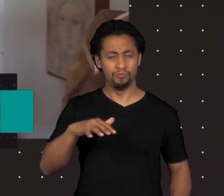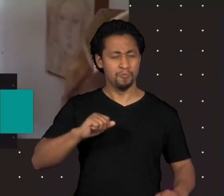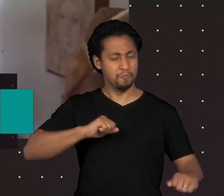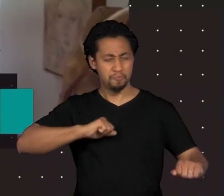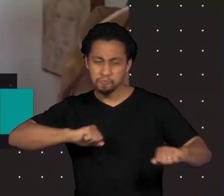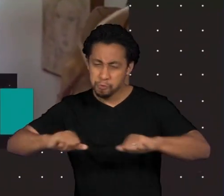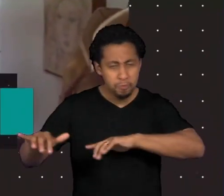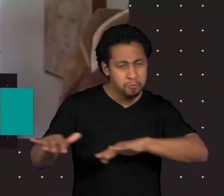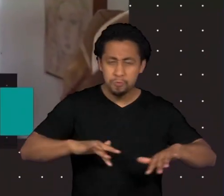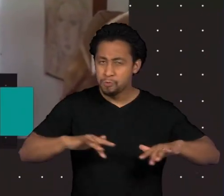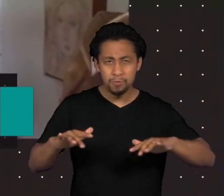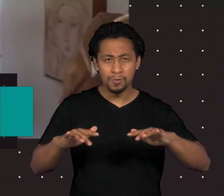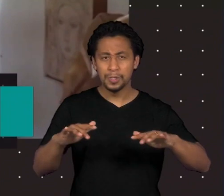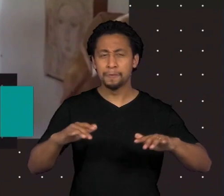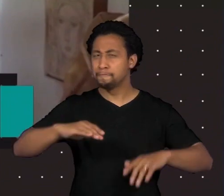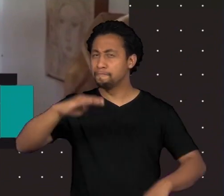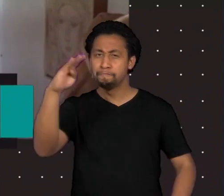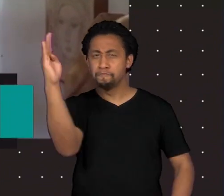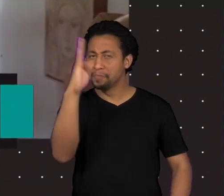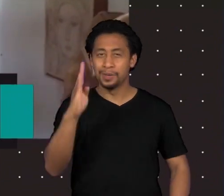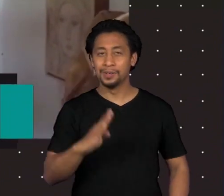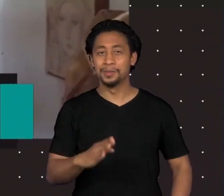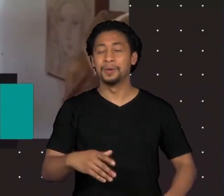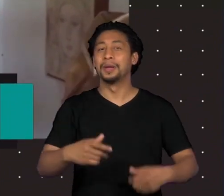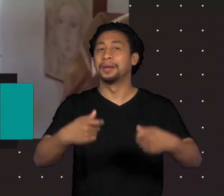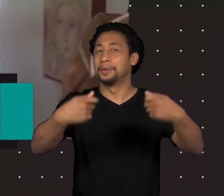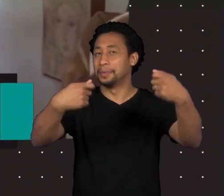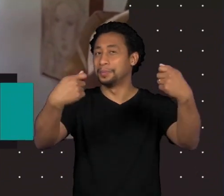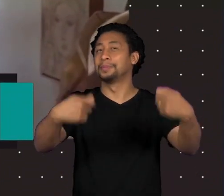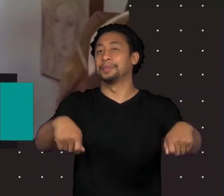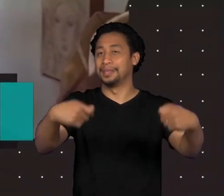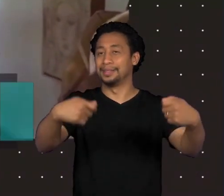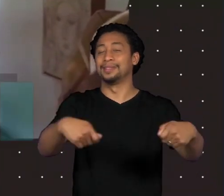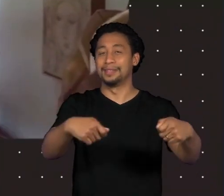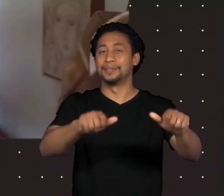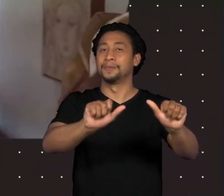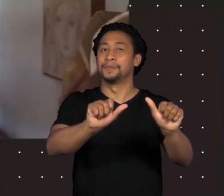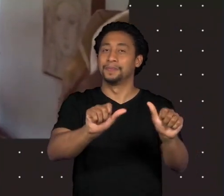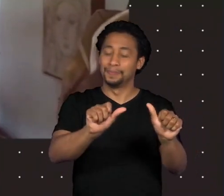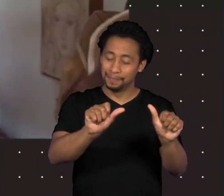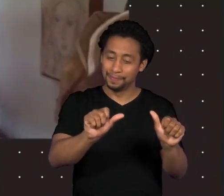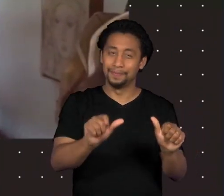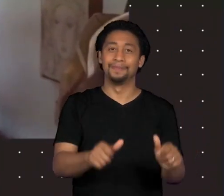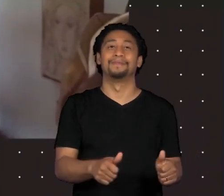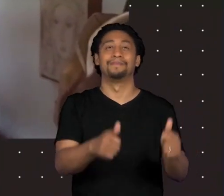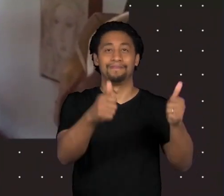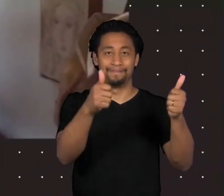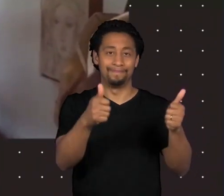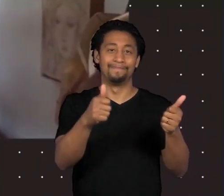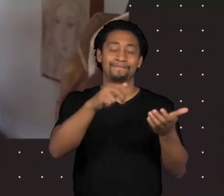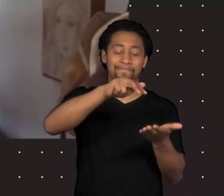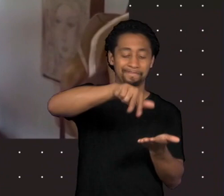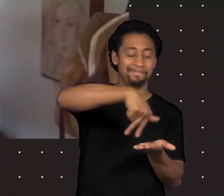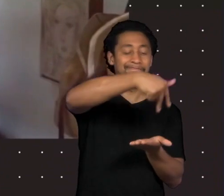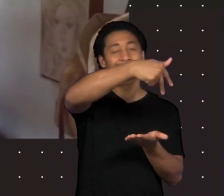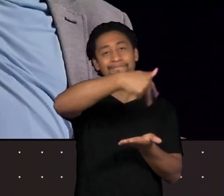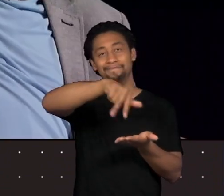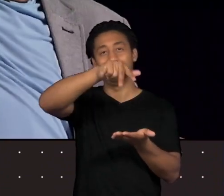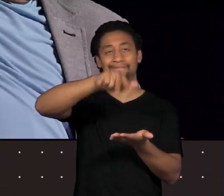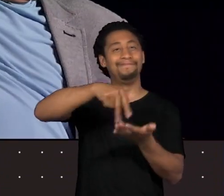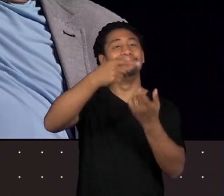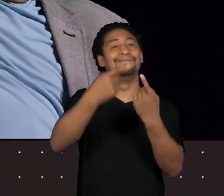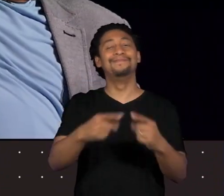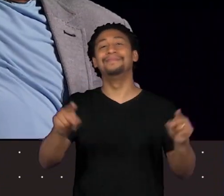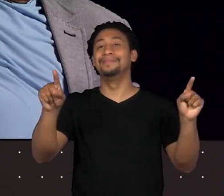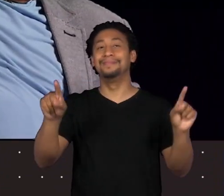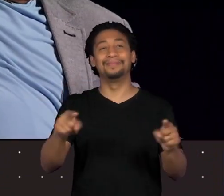é Brasil precisa de artista como Ant com sua dança Sua Música Expressa